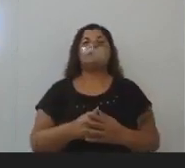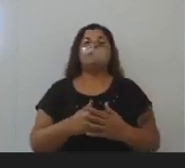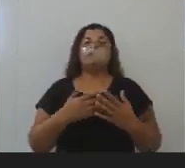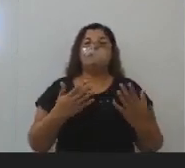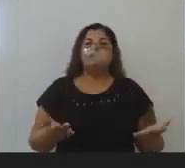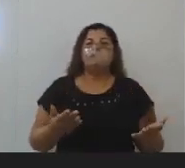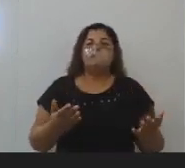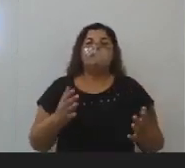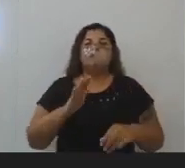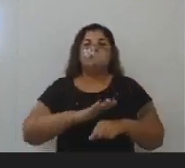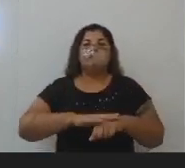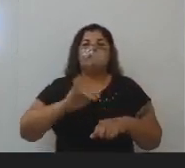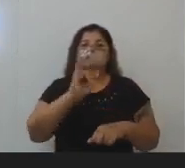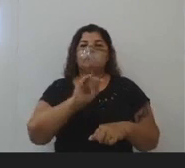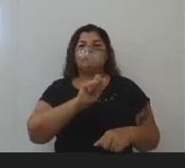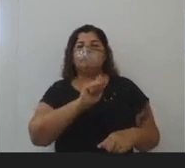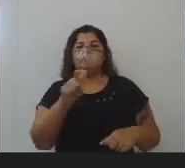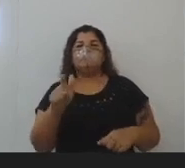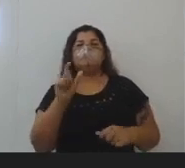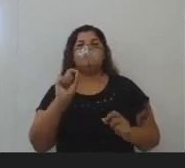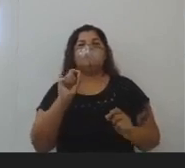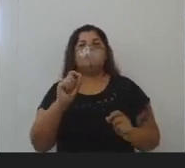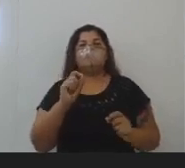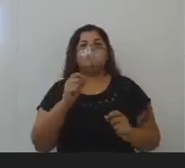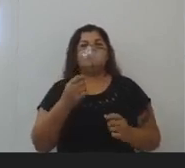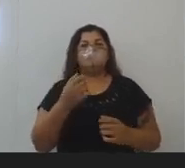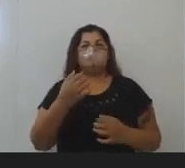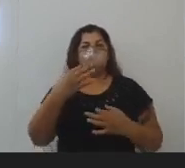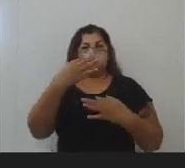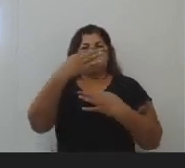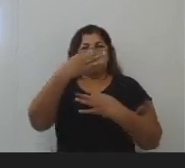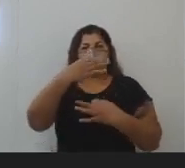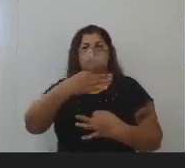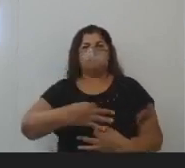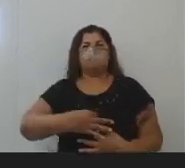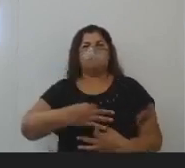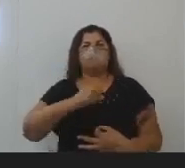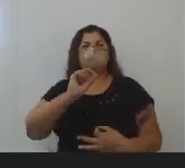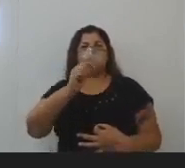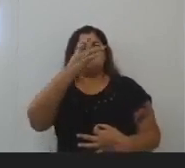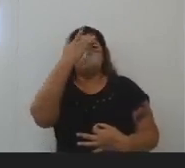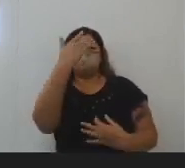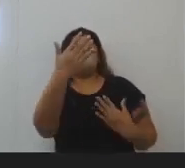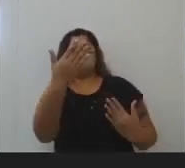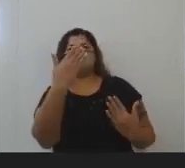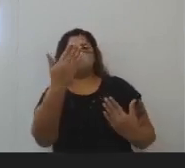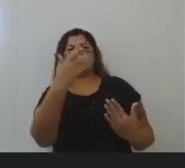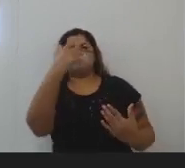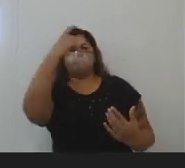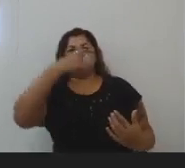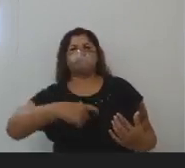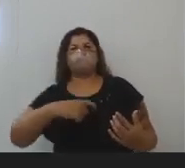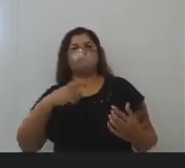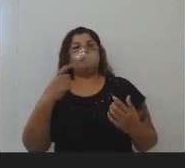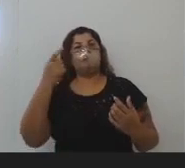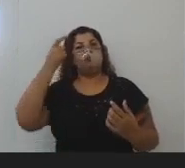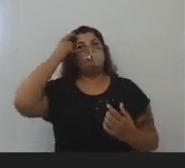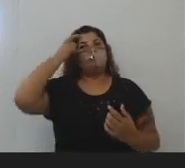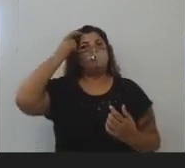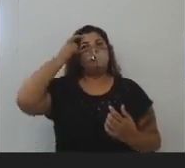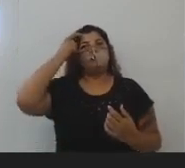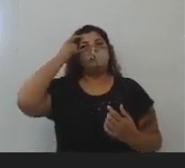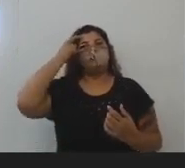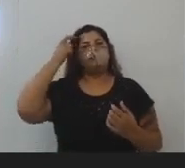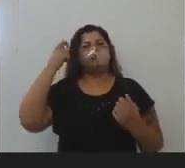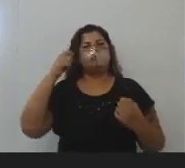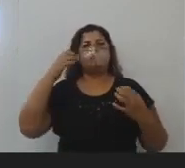que mais importante do que a nossa reputação, reputação é aquilo que as pessoas pensam da gente, é a nossa consciência. Eu tenho que estar